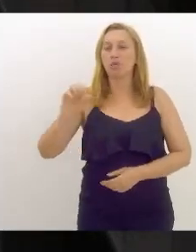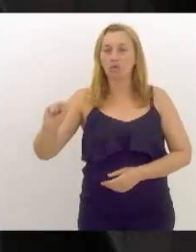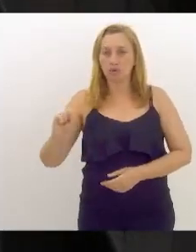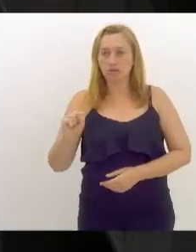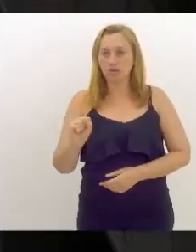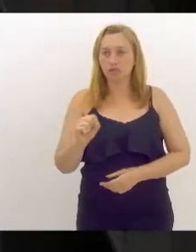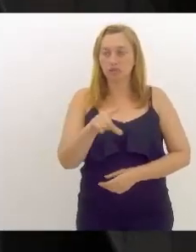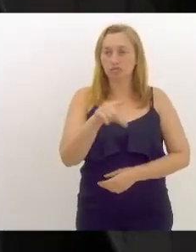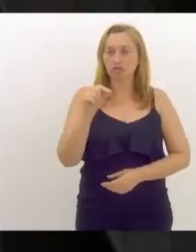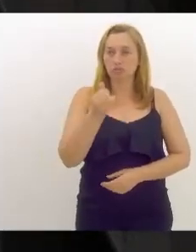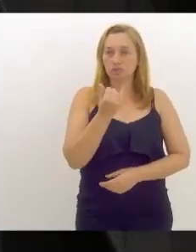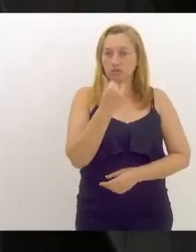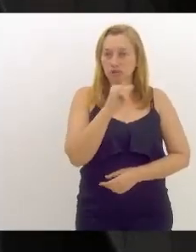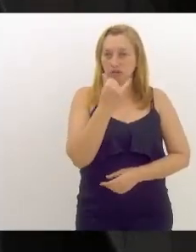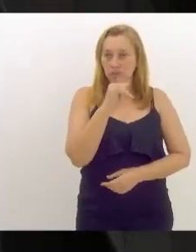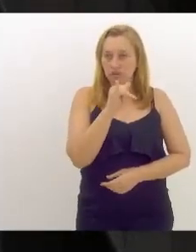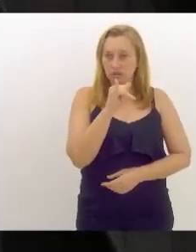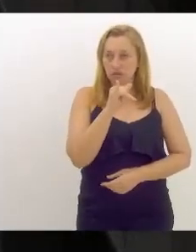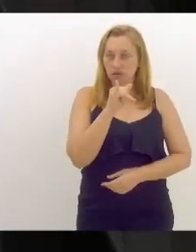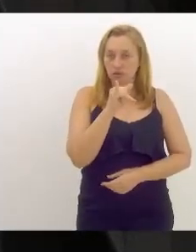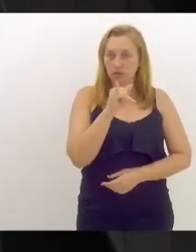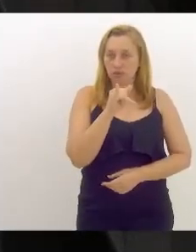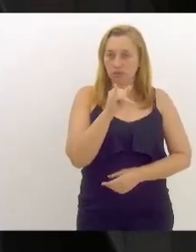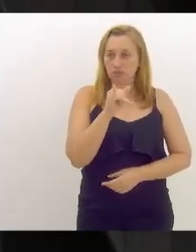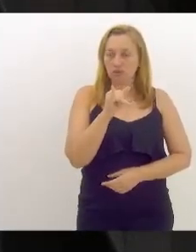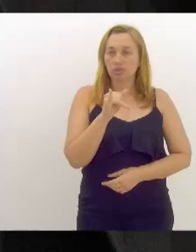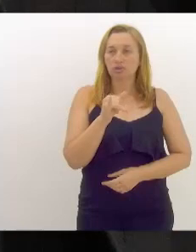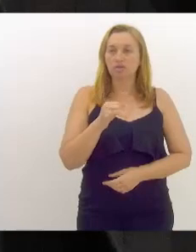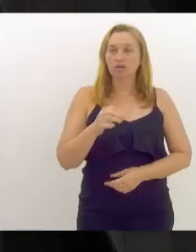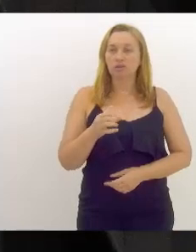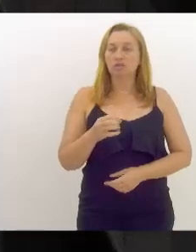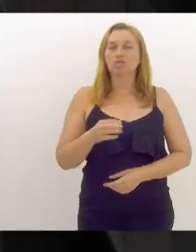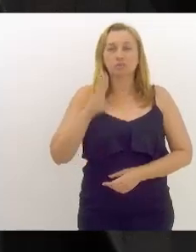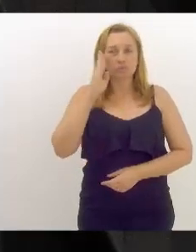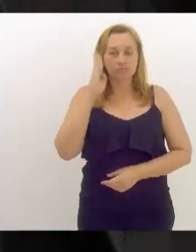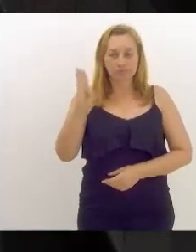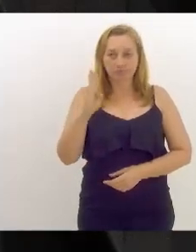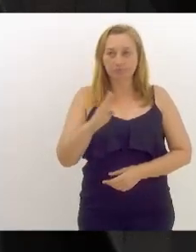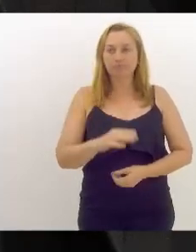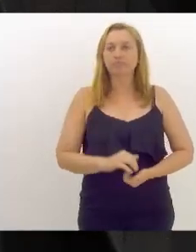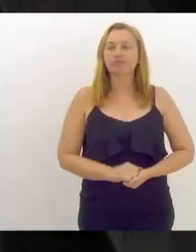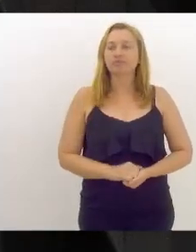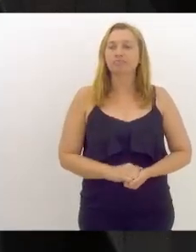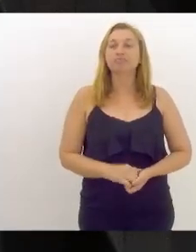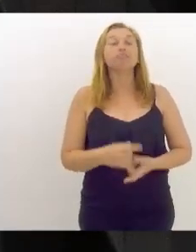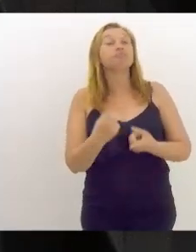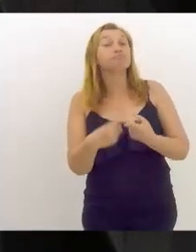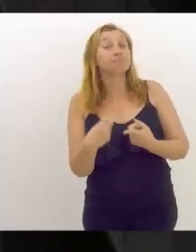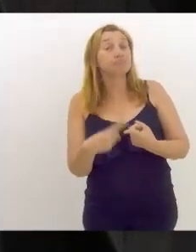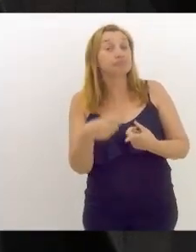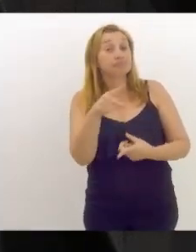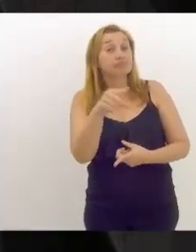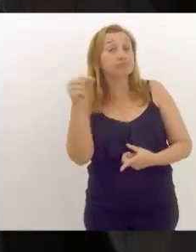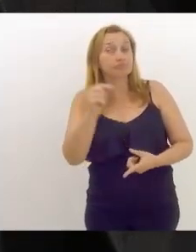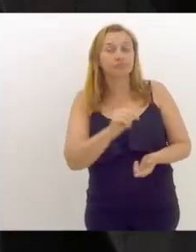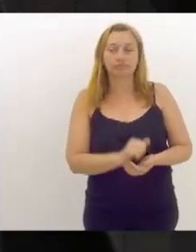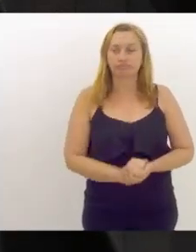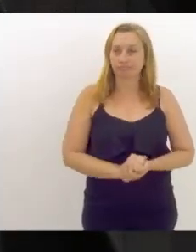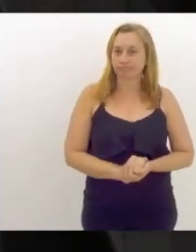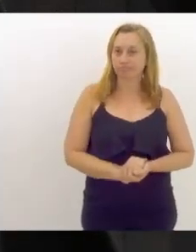que energia era bem essencial, decidiu por quê? Porque